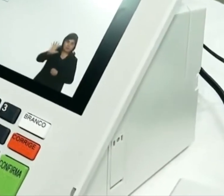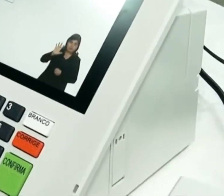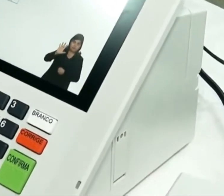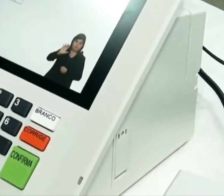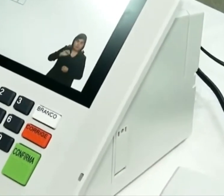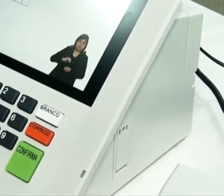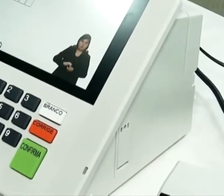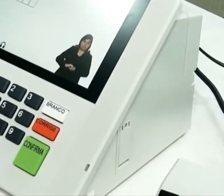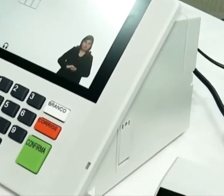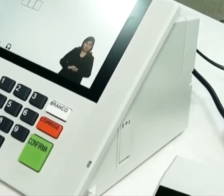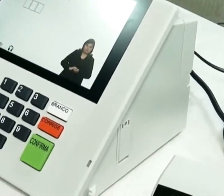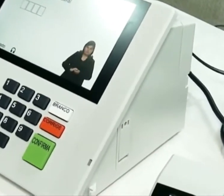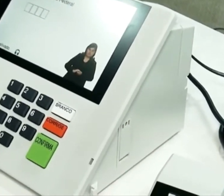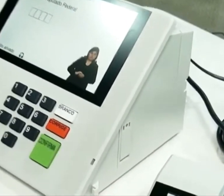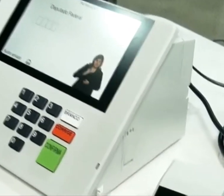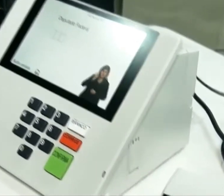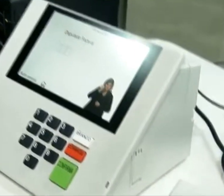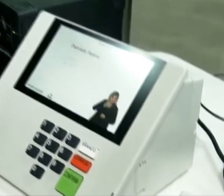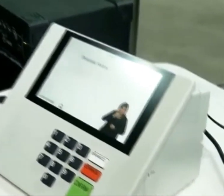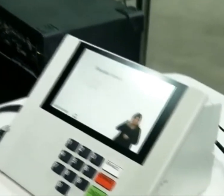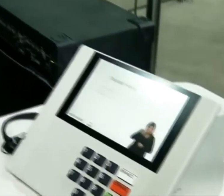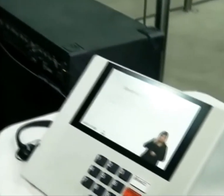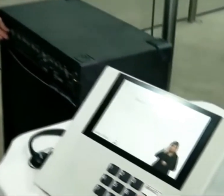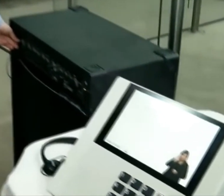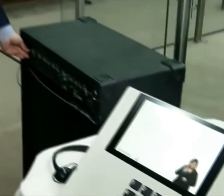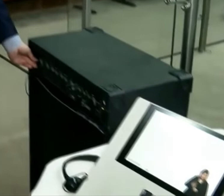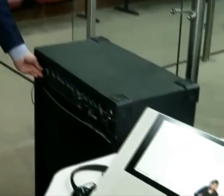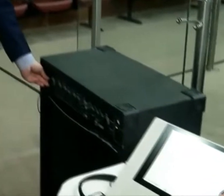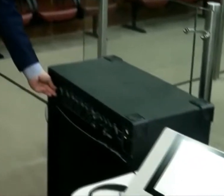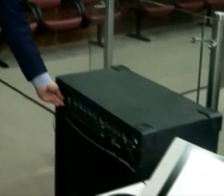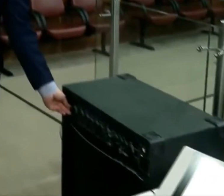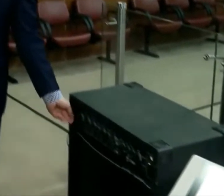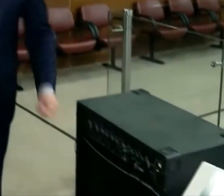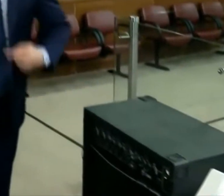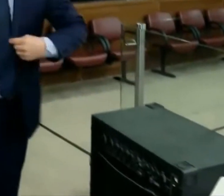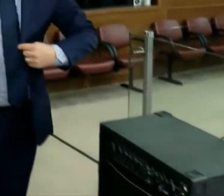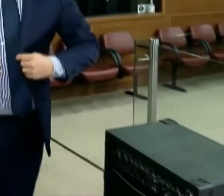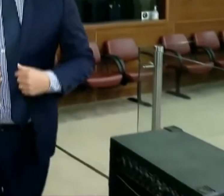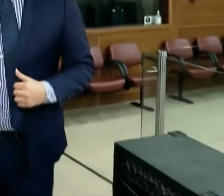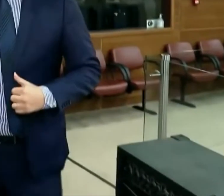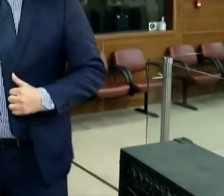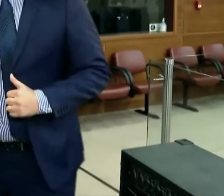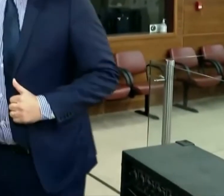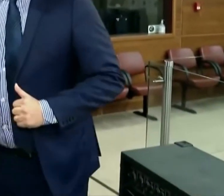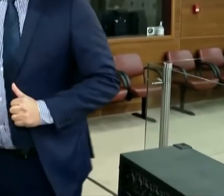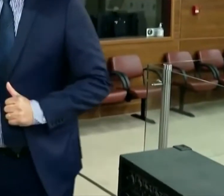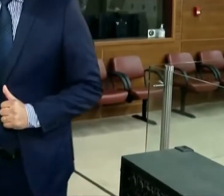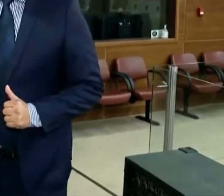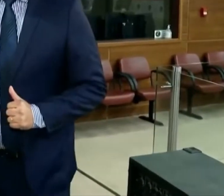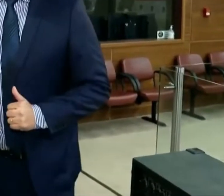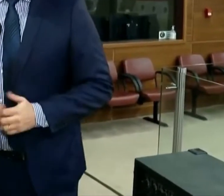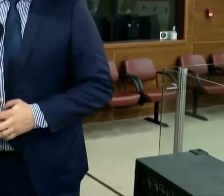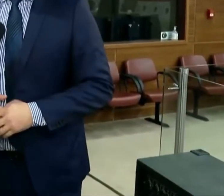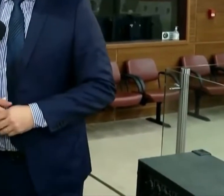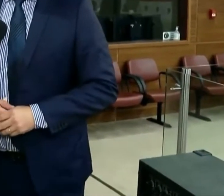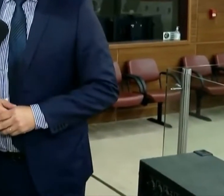caixa o leite gente é assessor de planejamento de gestão como é que essa história do áudio só para gente relembrar isso